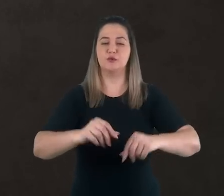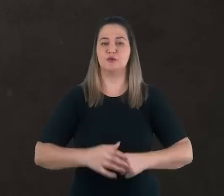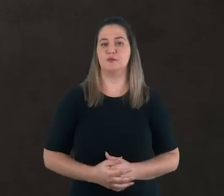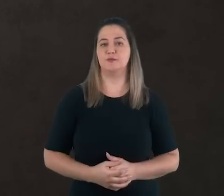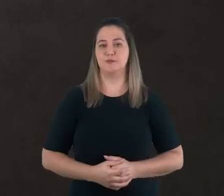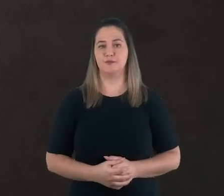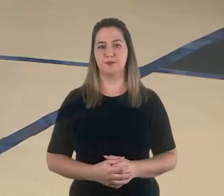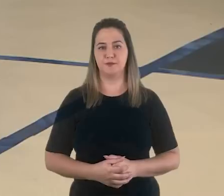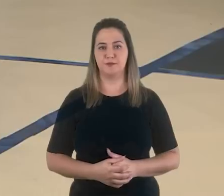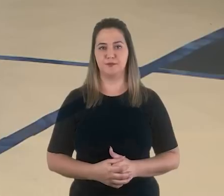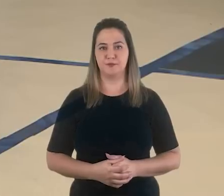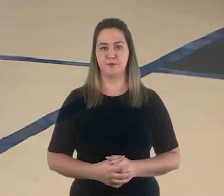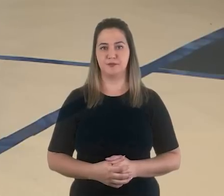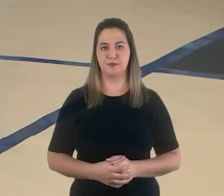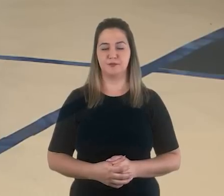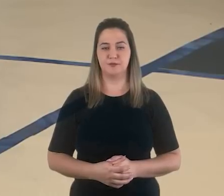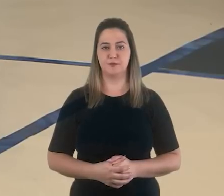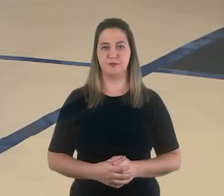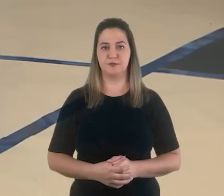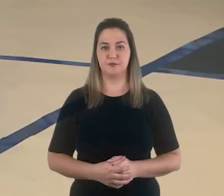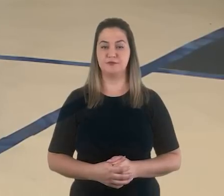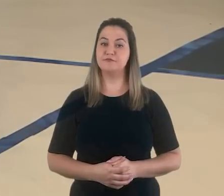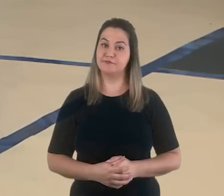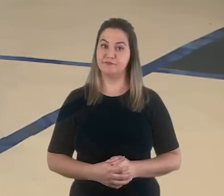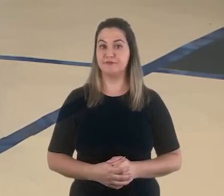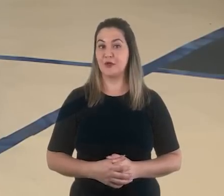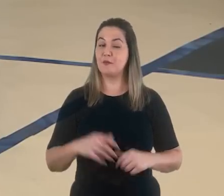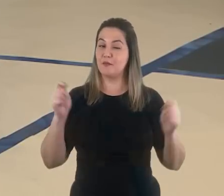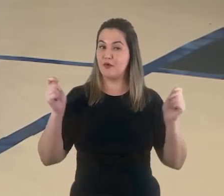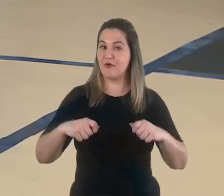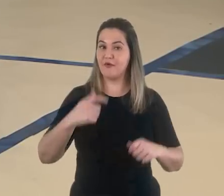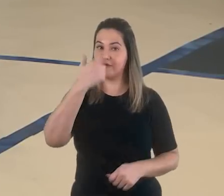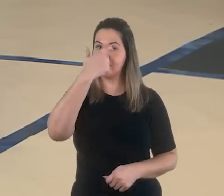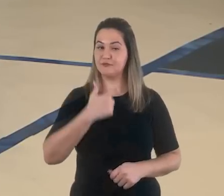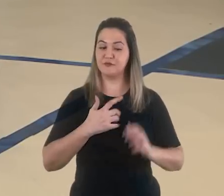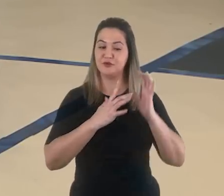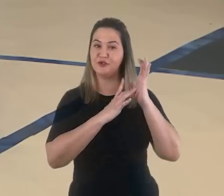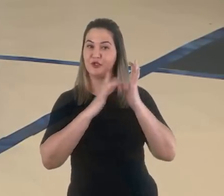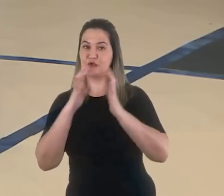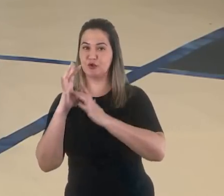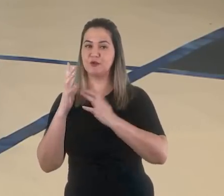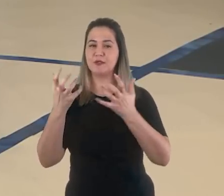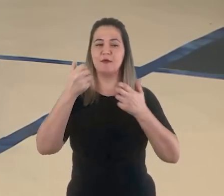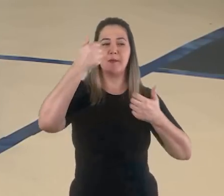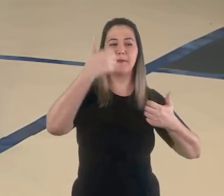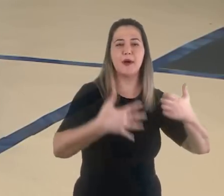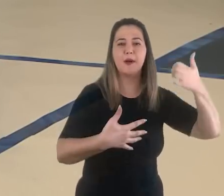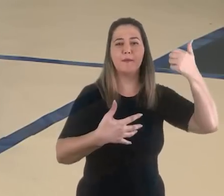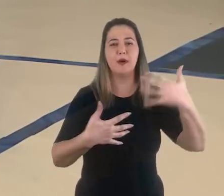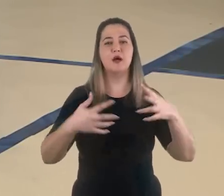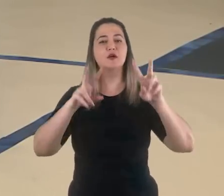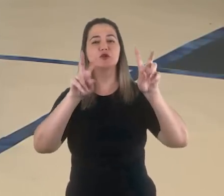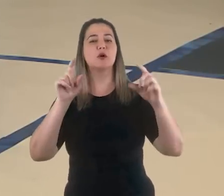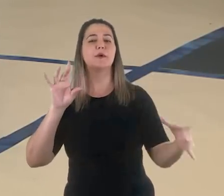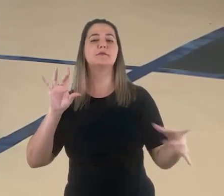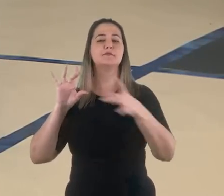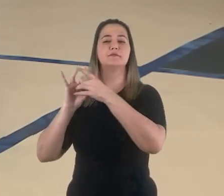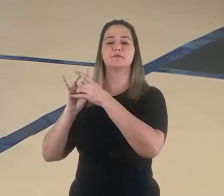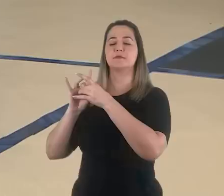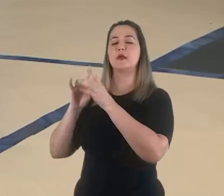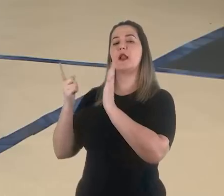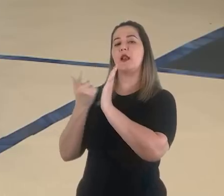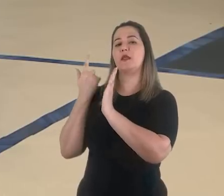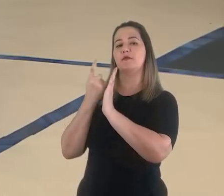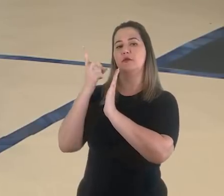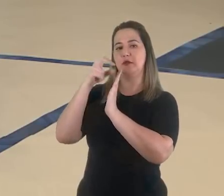verso 23. É até provável que Jesus estivesse fazendo uma referência ao livro de Daniel, quando, após